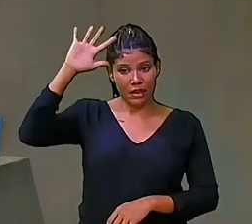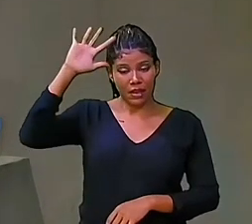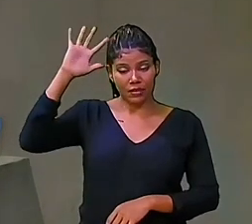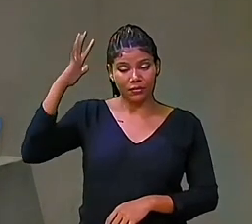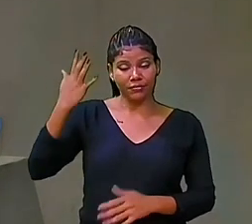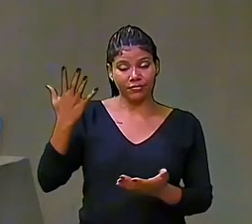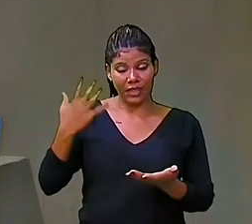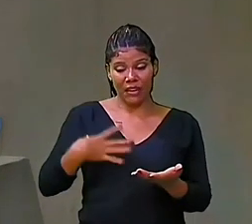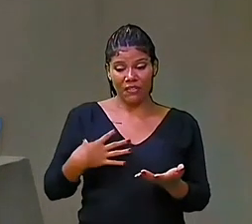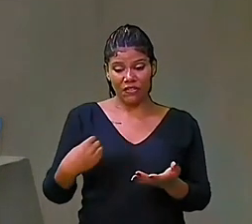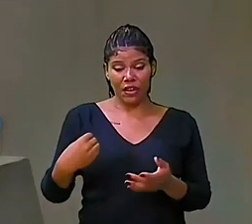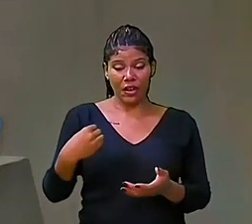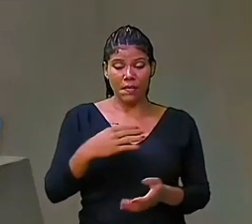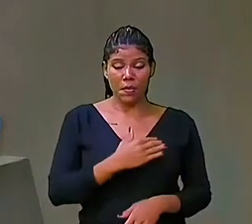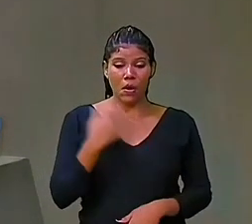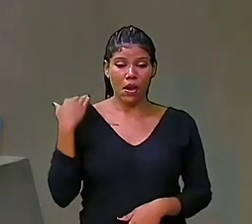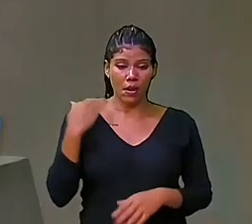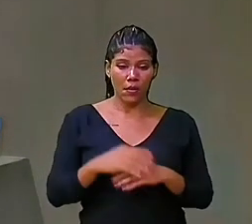uma irmã,